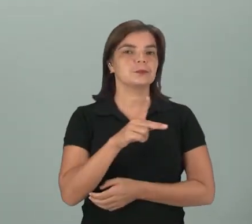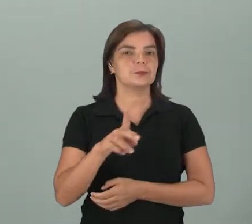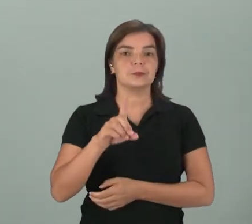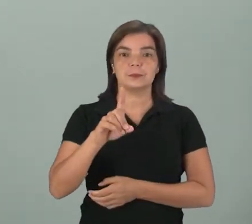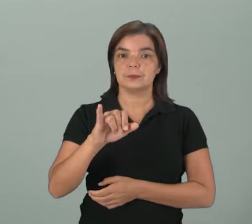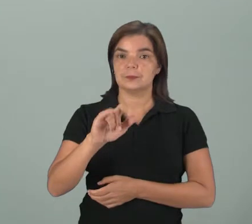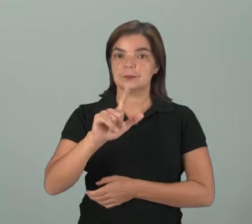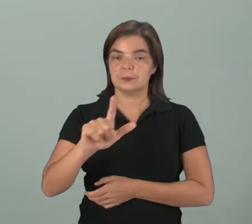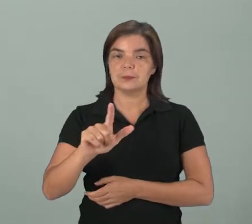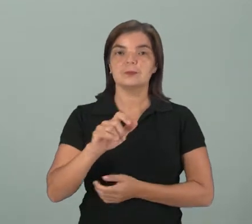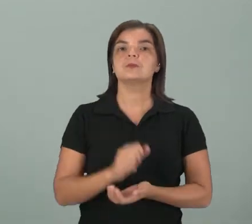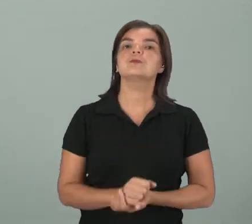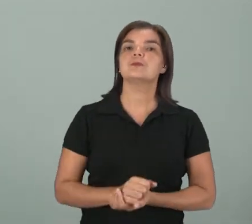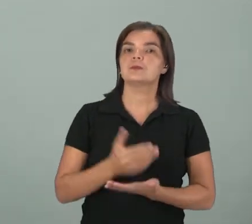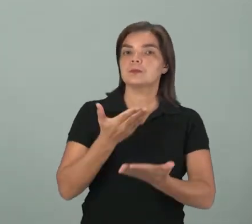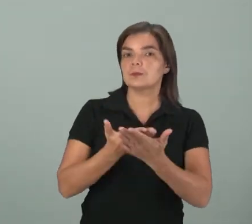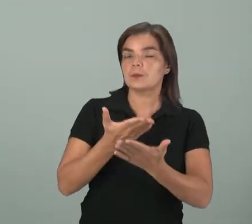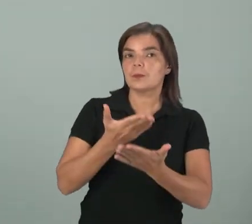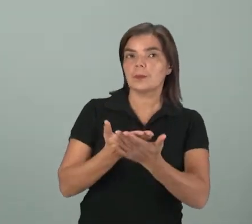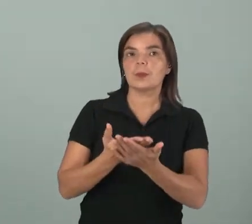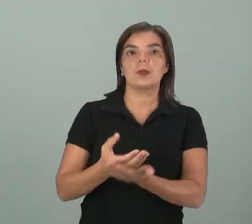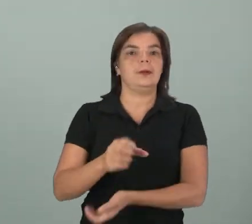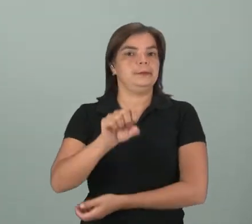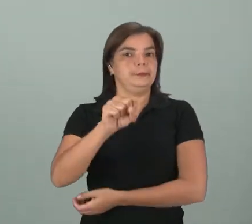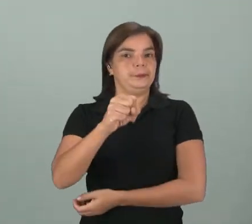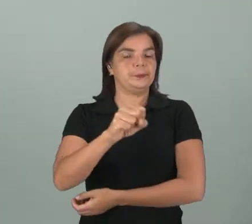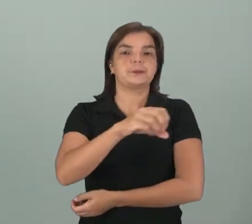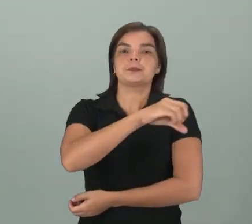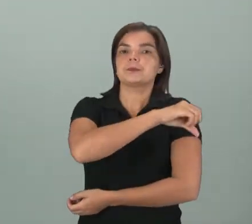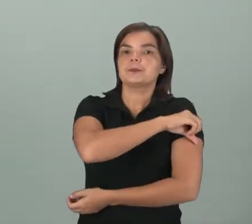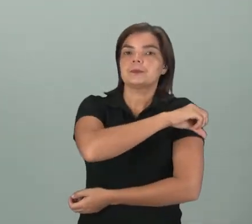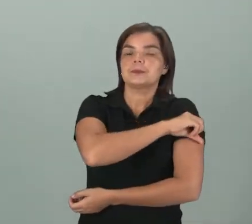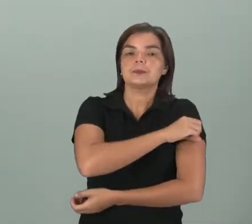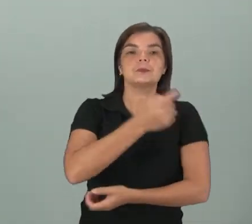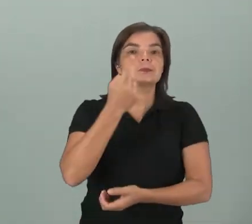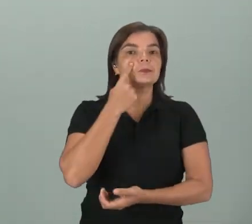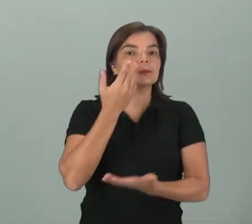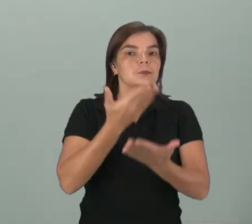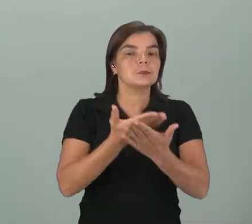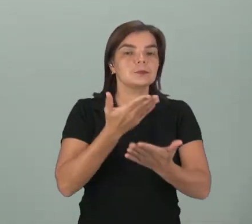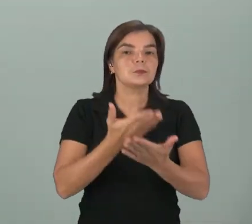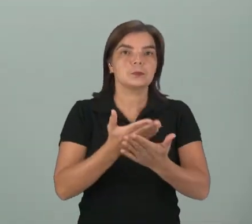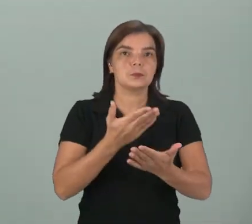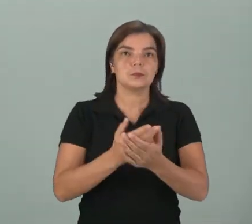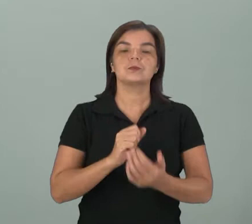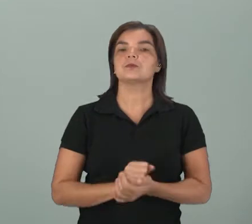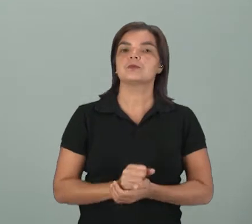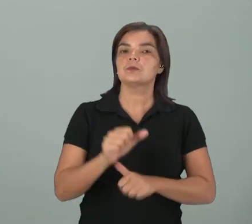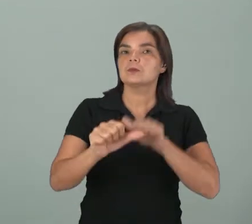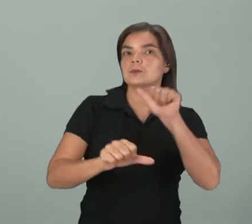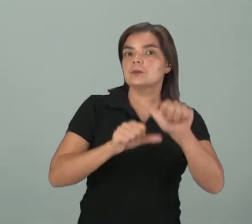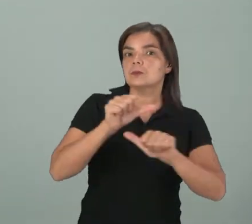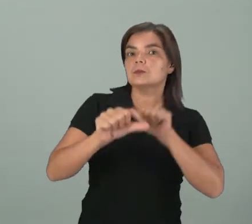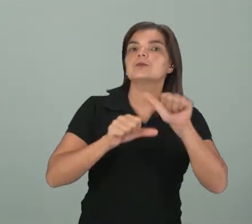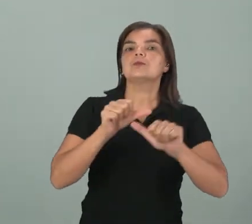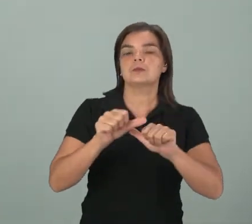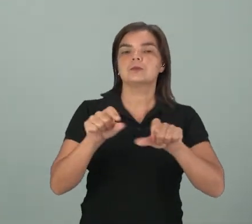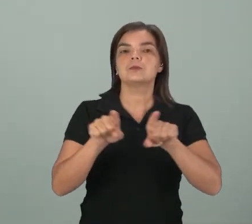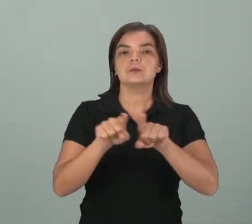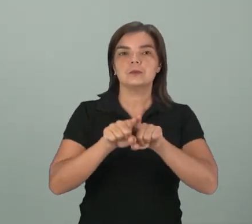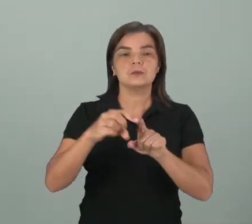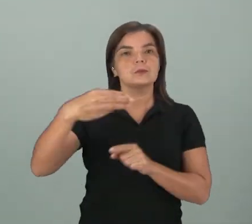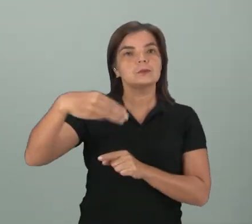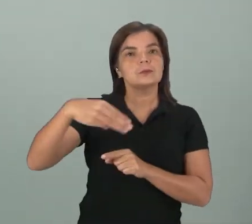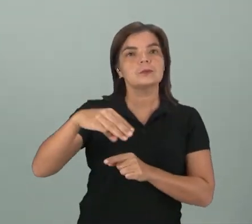sou a professora de Euclidiane, essa é a nossa aula 08 do nono ano, e hoje nós vamos estudar um pouco de translação de uma figura. Então